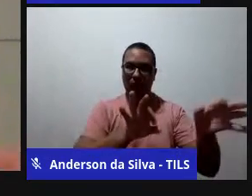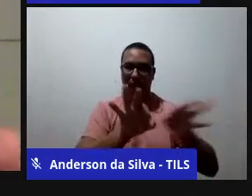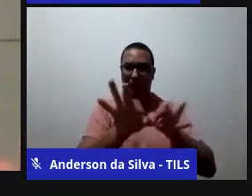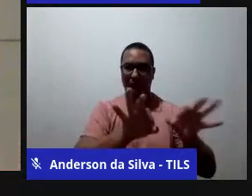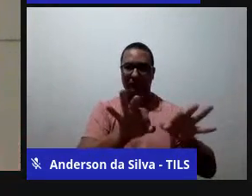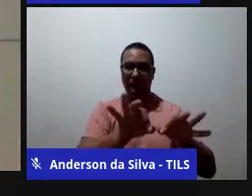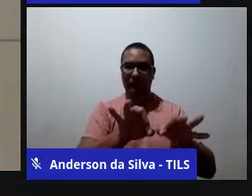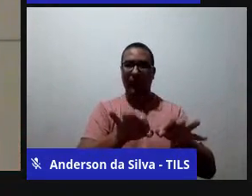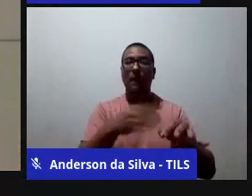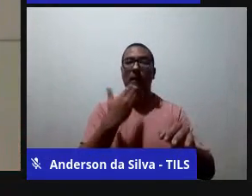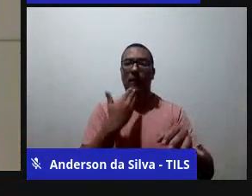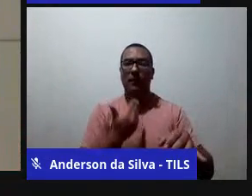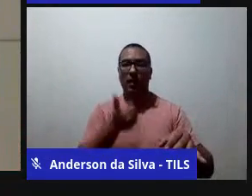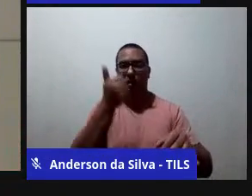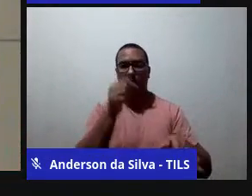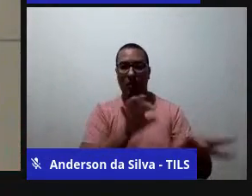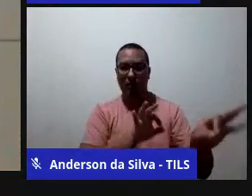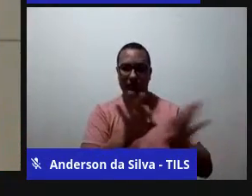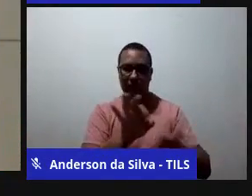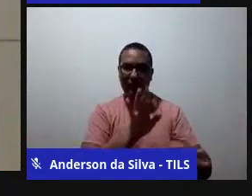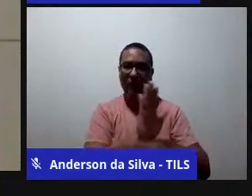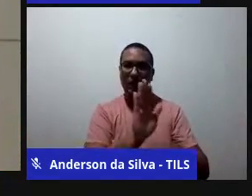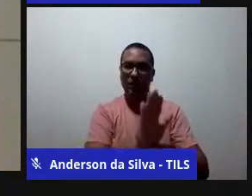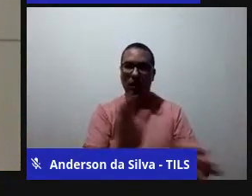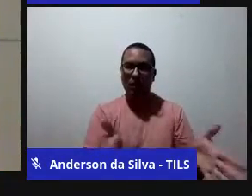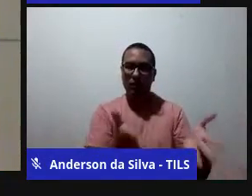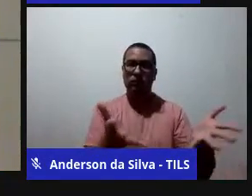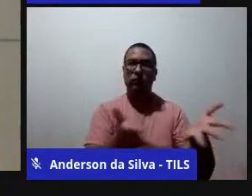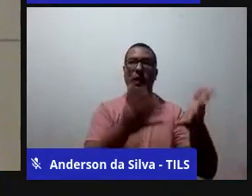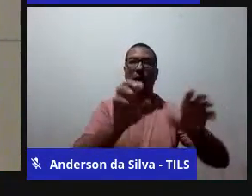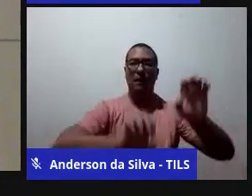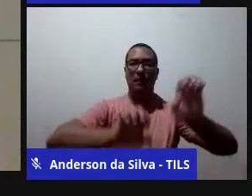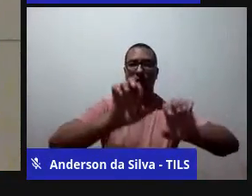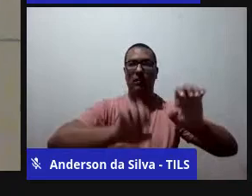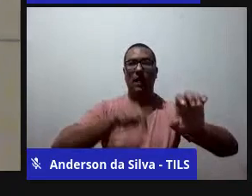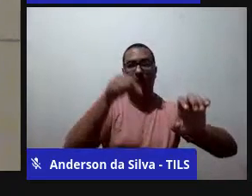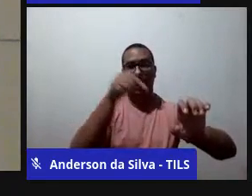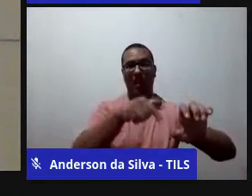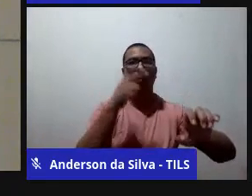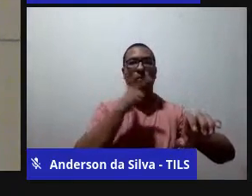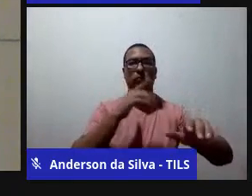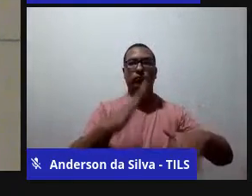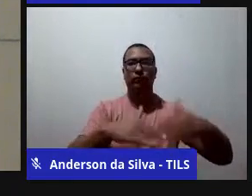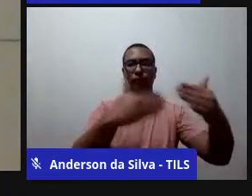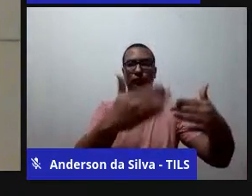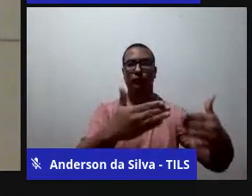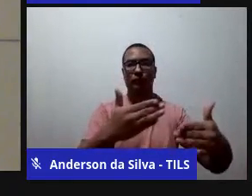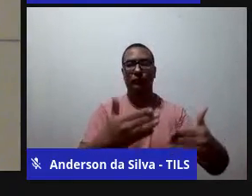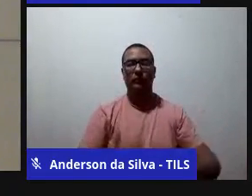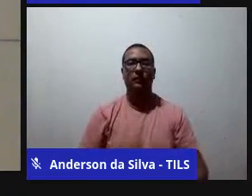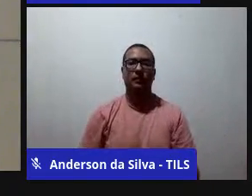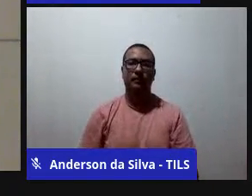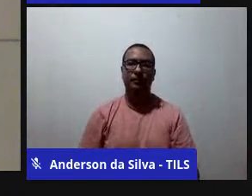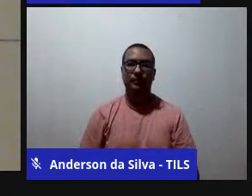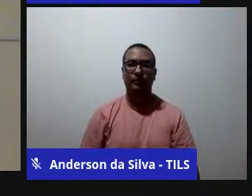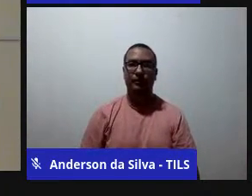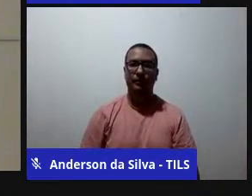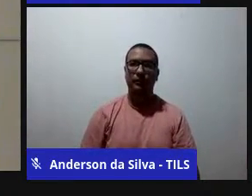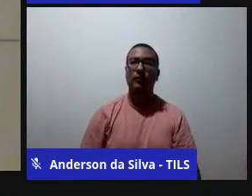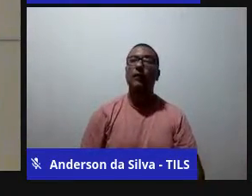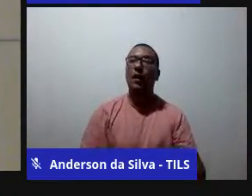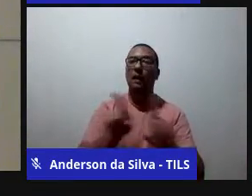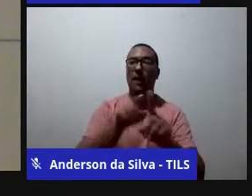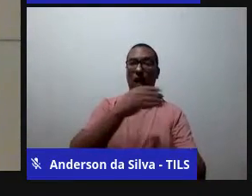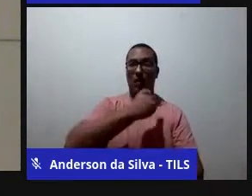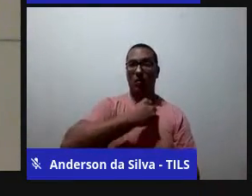eficiência e a eficácia organizacional, para que a organização seja mais competitiva. Quando eu falo de